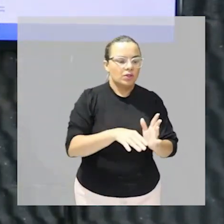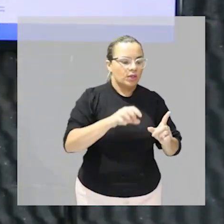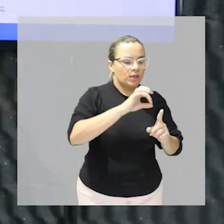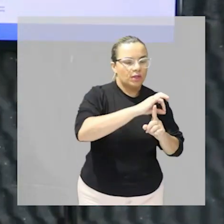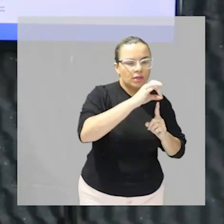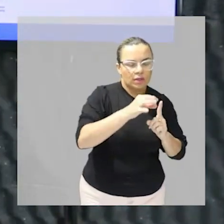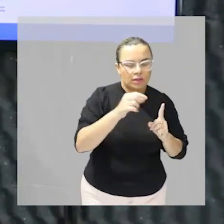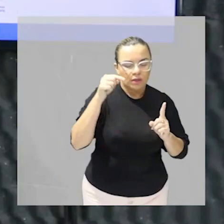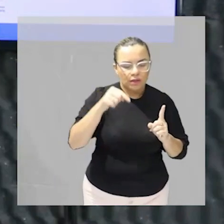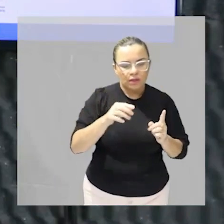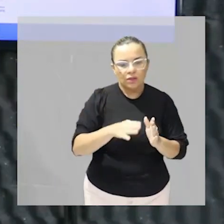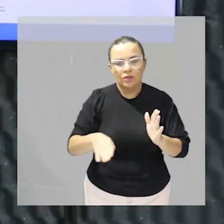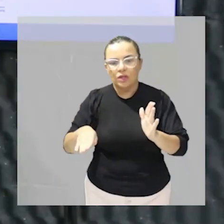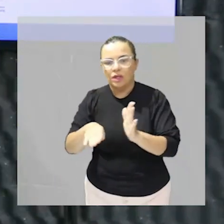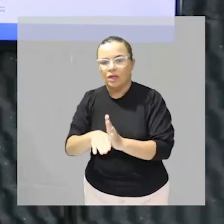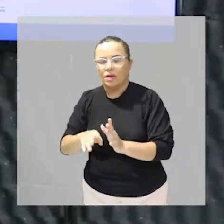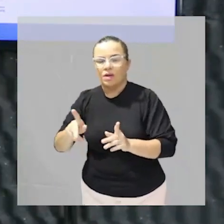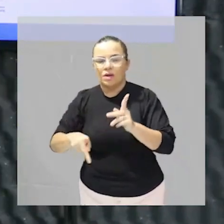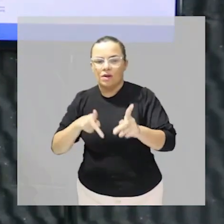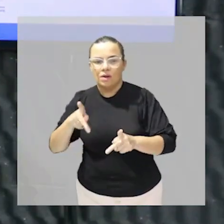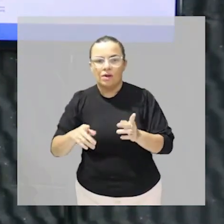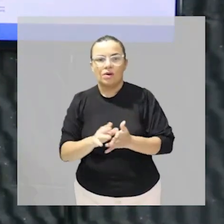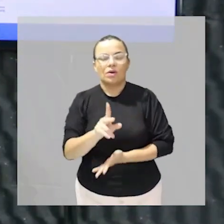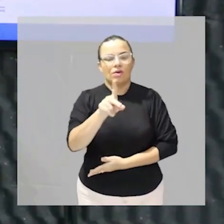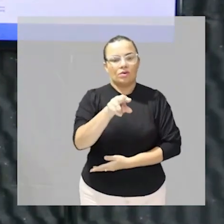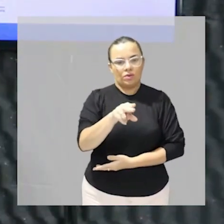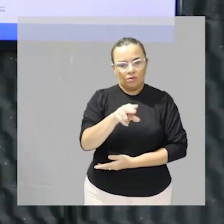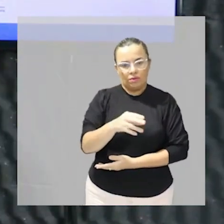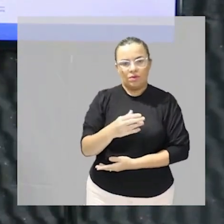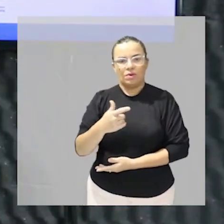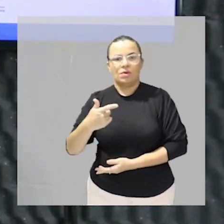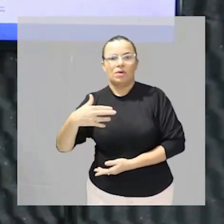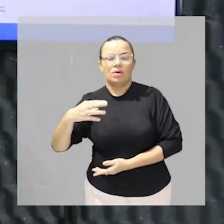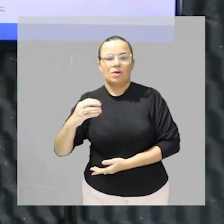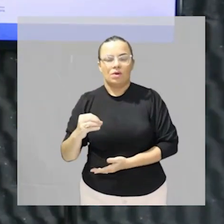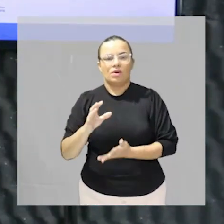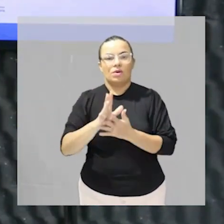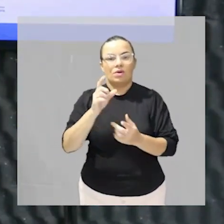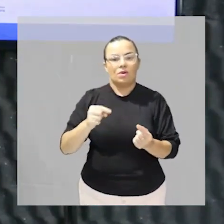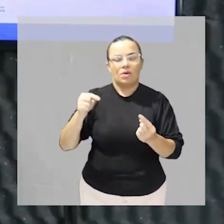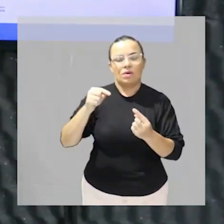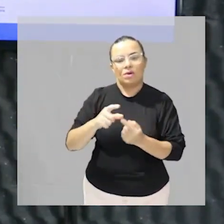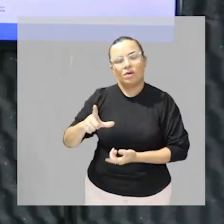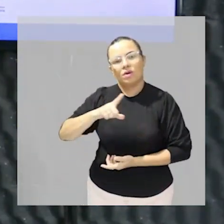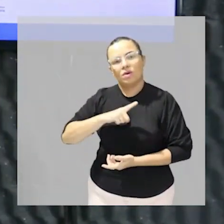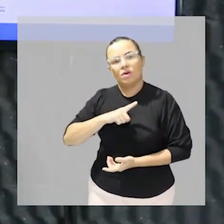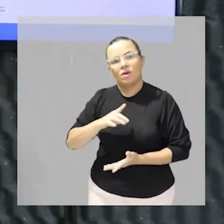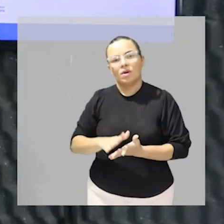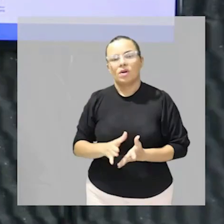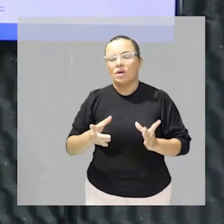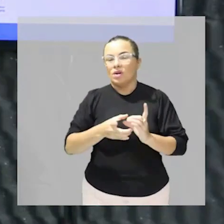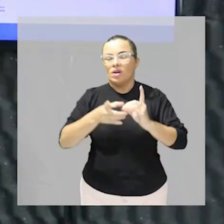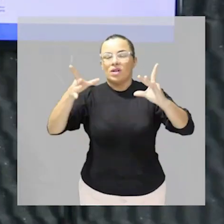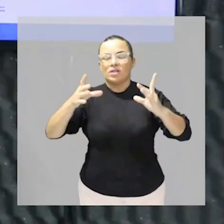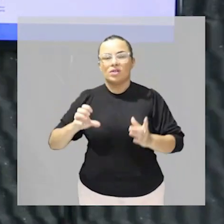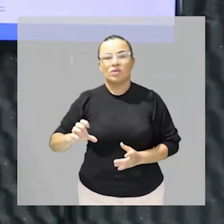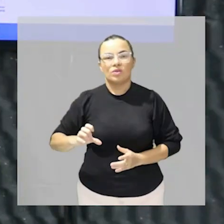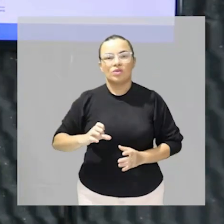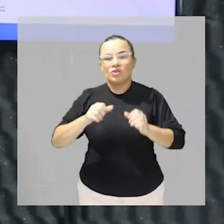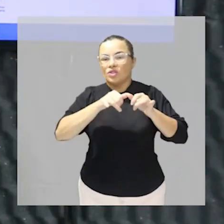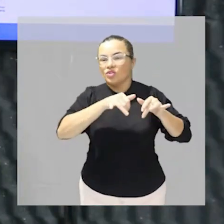plebeu. Então, o que os irmãos Gracos propõem, nós poderíamos falar hoje, de uma democratização de riqueza.